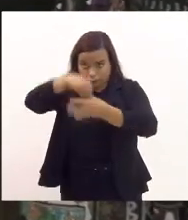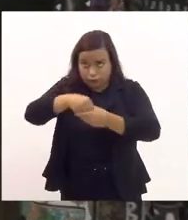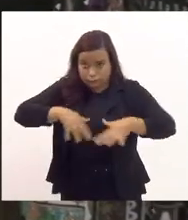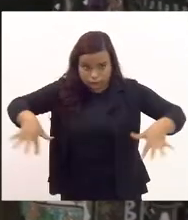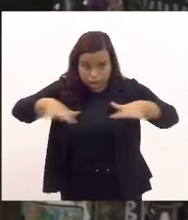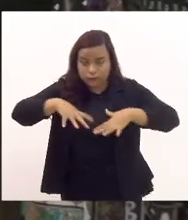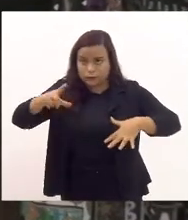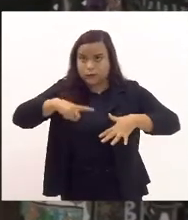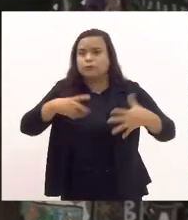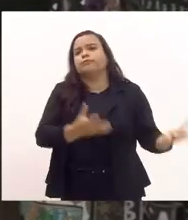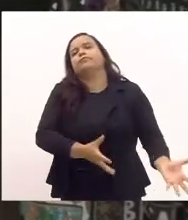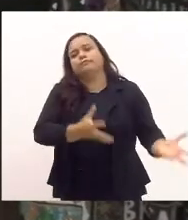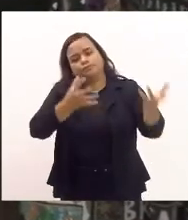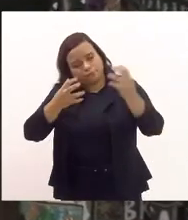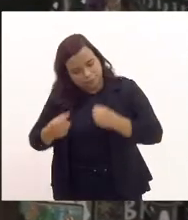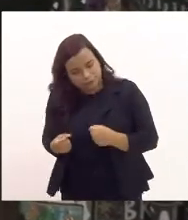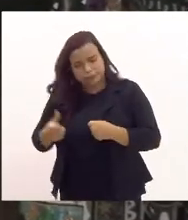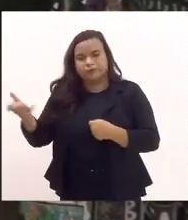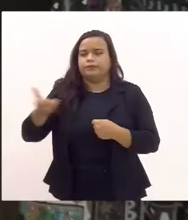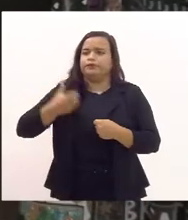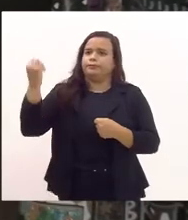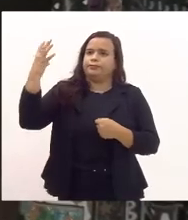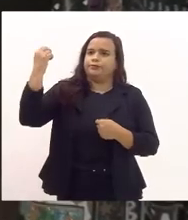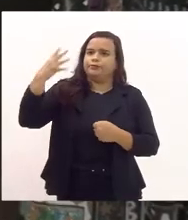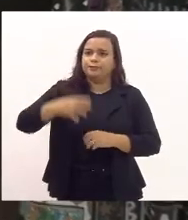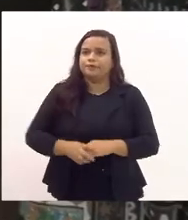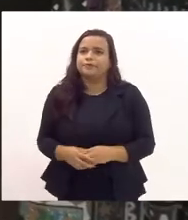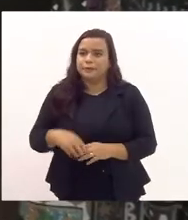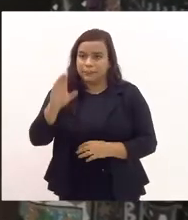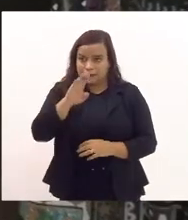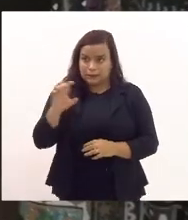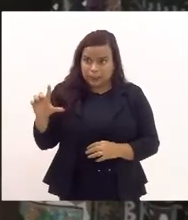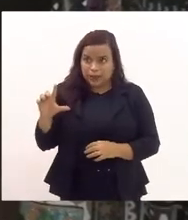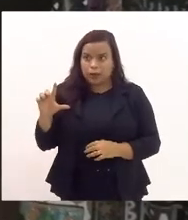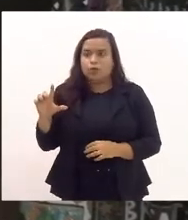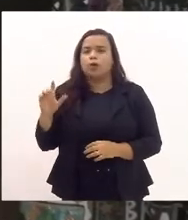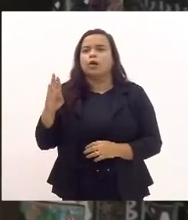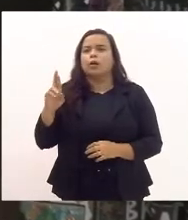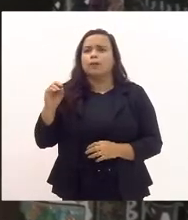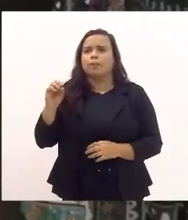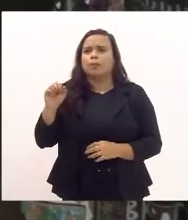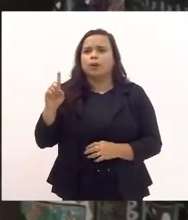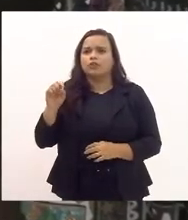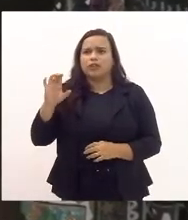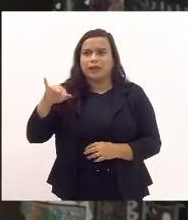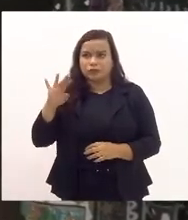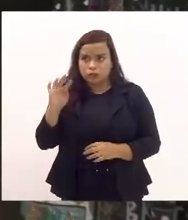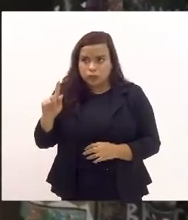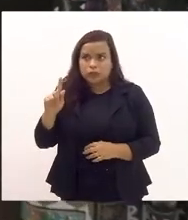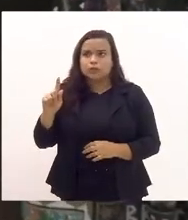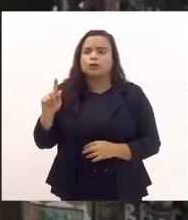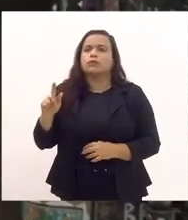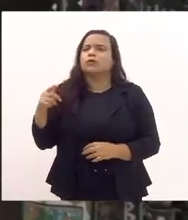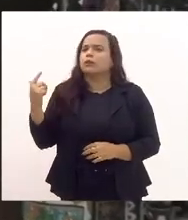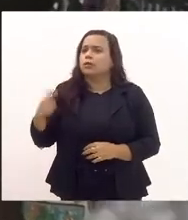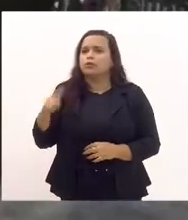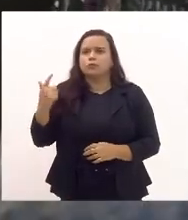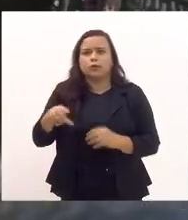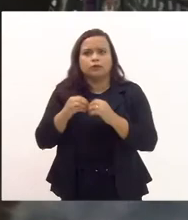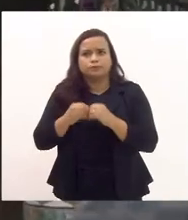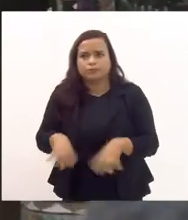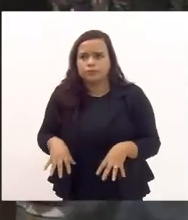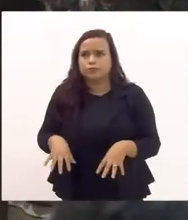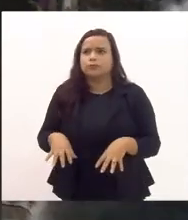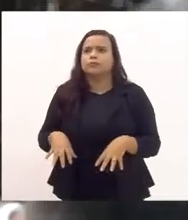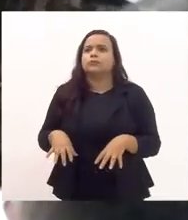os alertas georreferenciados O Céu broadcast que é o sistema de difusão celular ele não é afetado pela